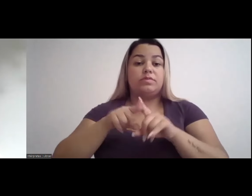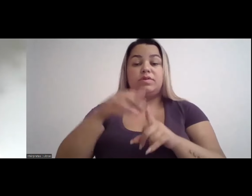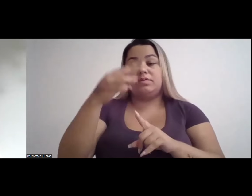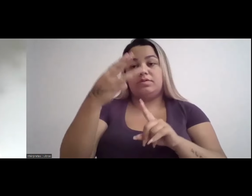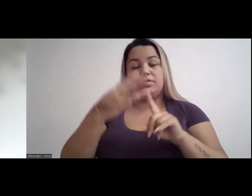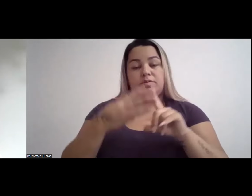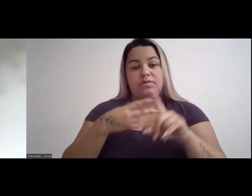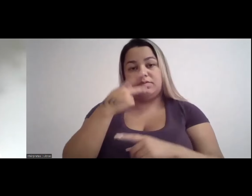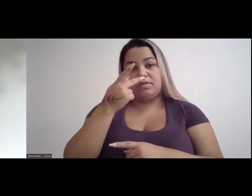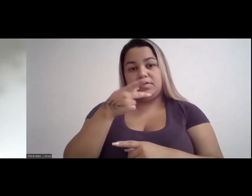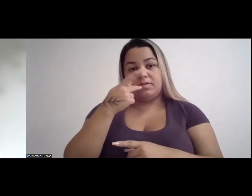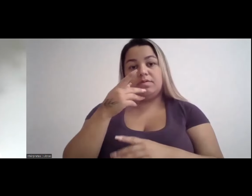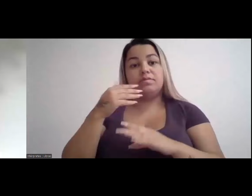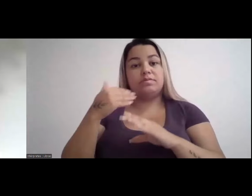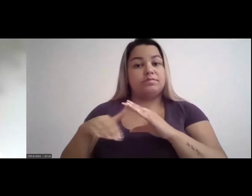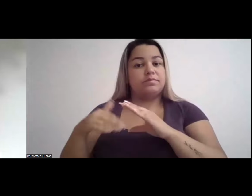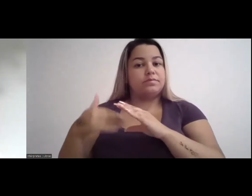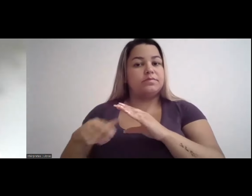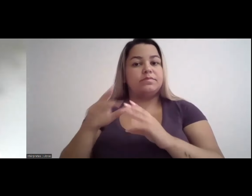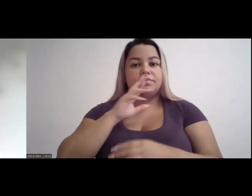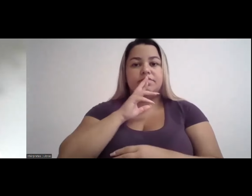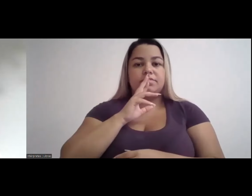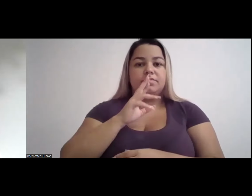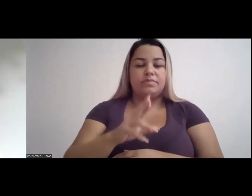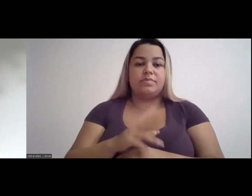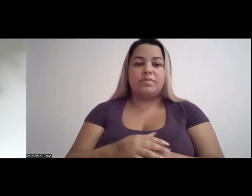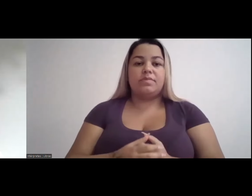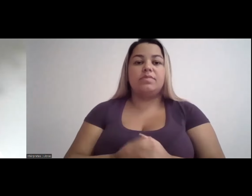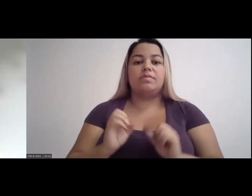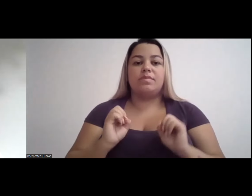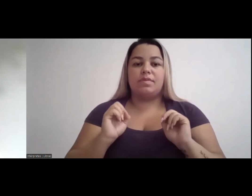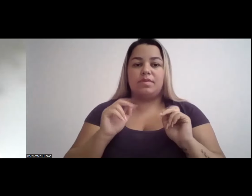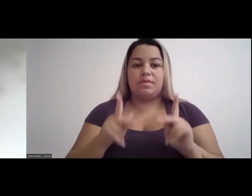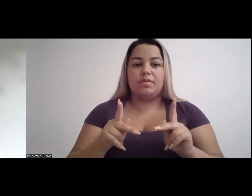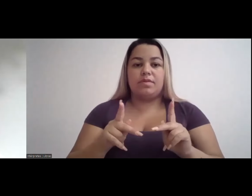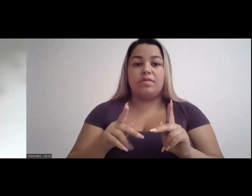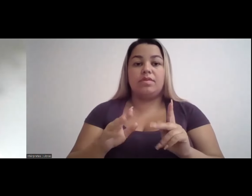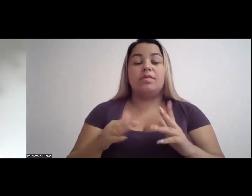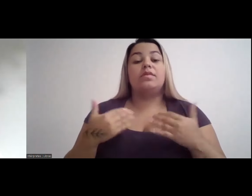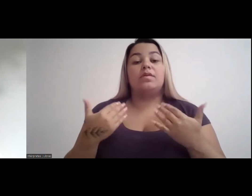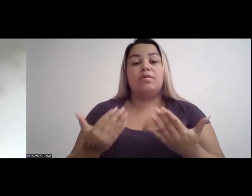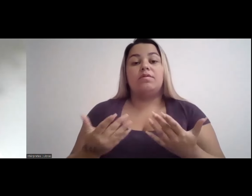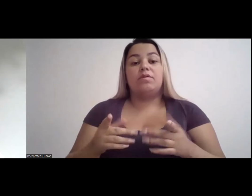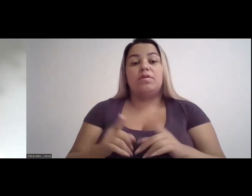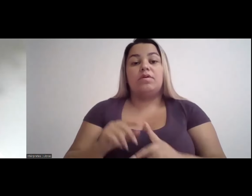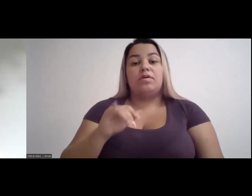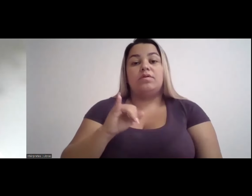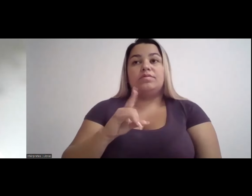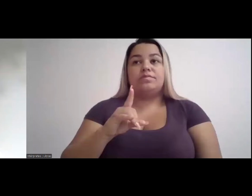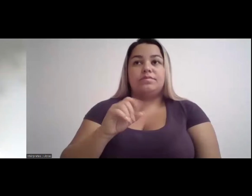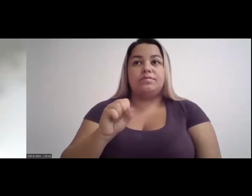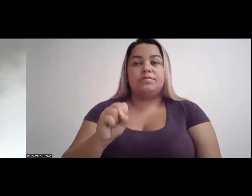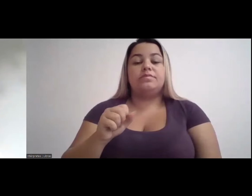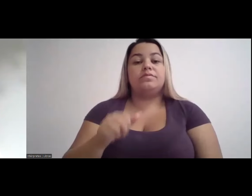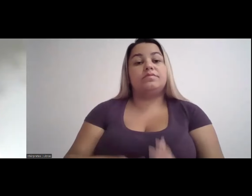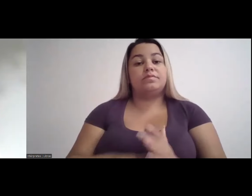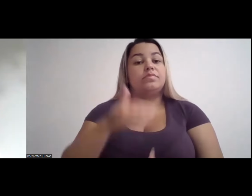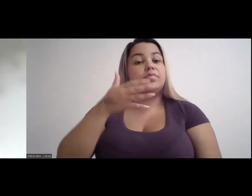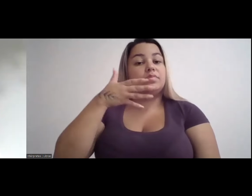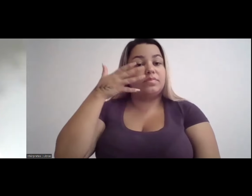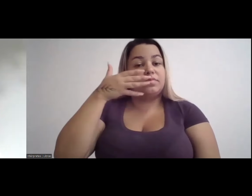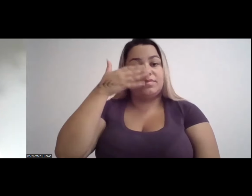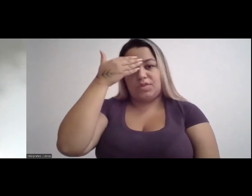vai repassar as perguntas para elas responderem, ok? Então, a Ildima Lima, em primeiro lugar, muito obrigada,